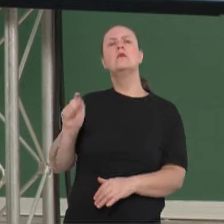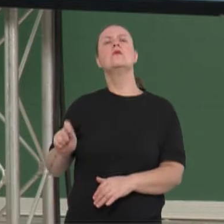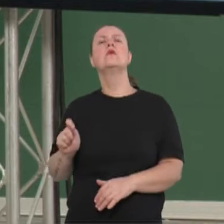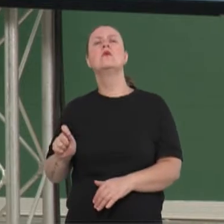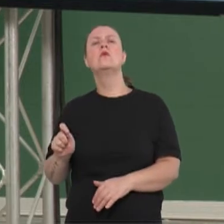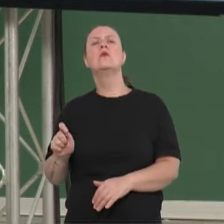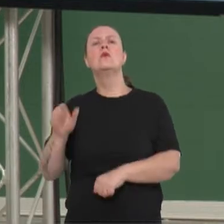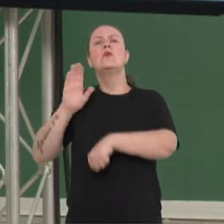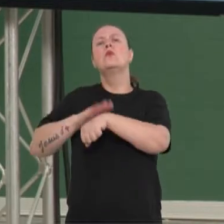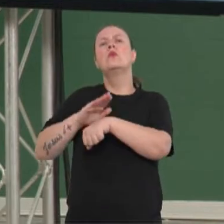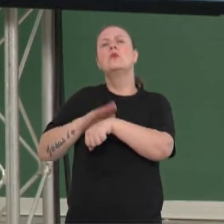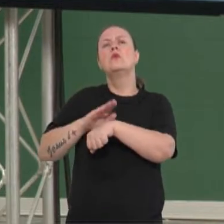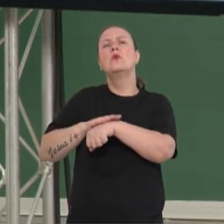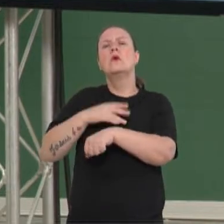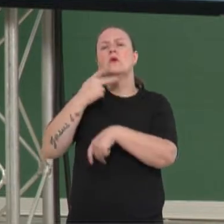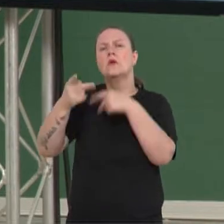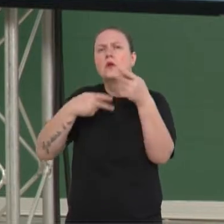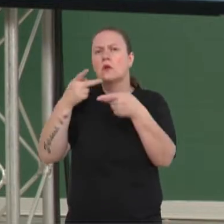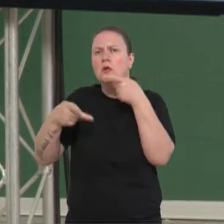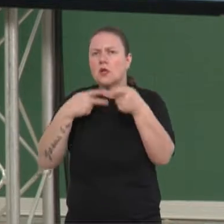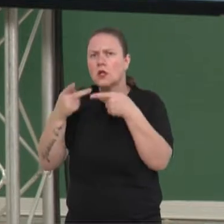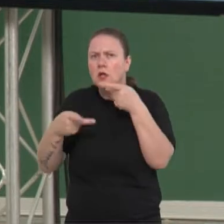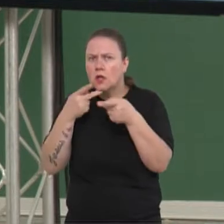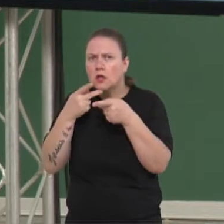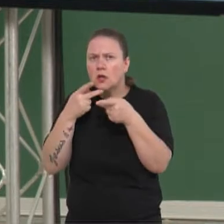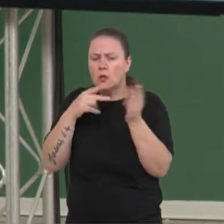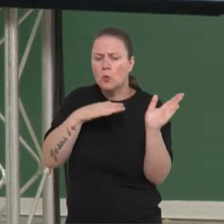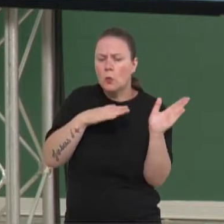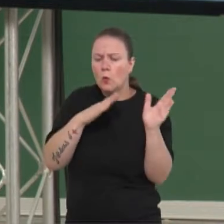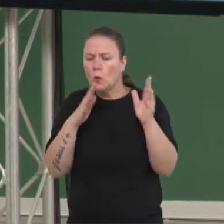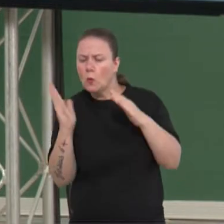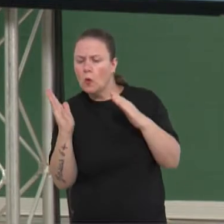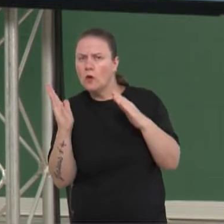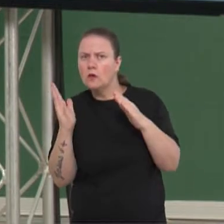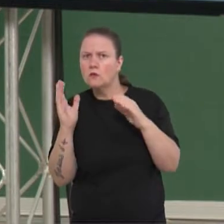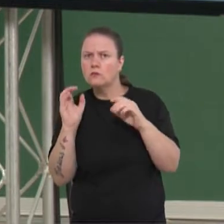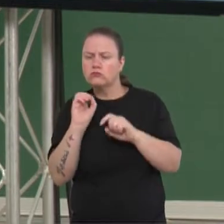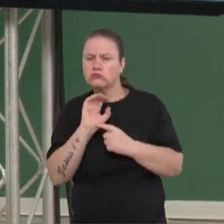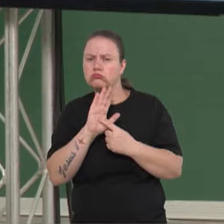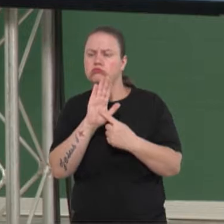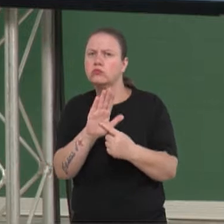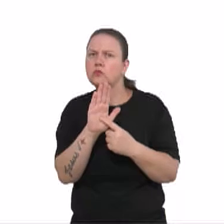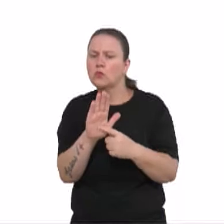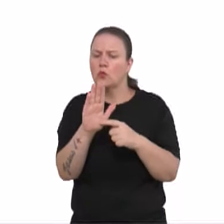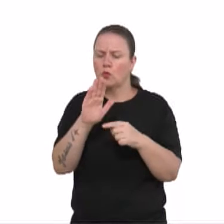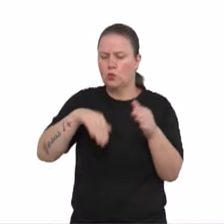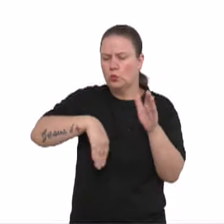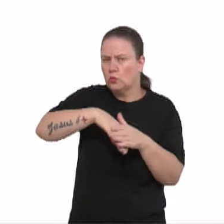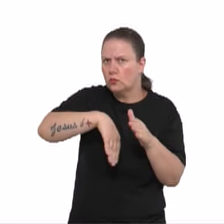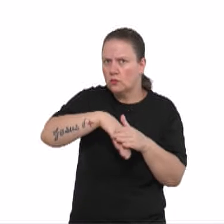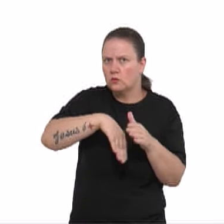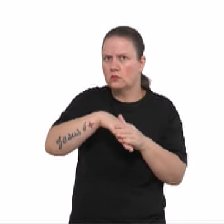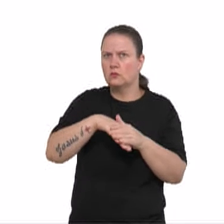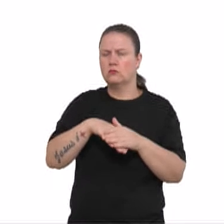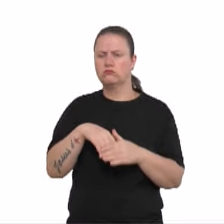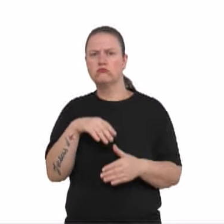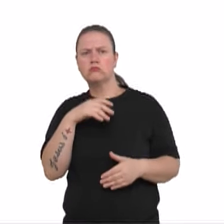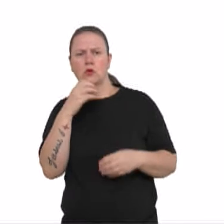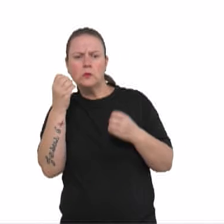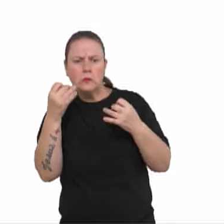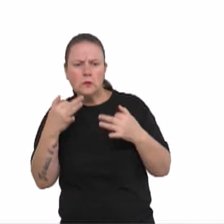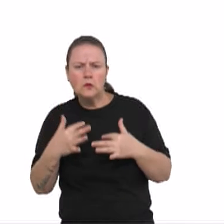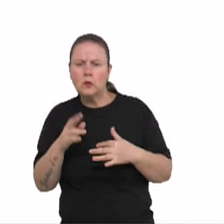maior parte do tempo falando, durante toda, praticamente toda a transmissão, ele se coloca